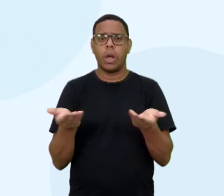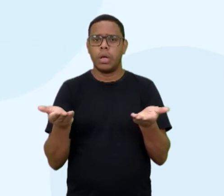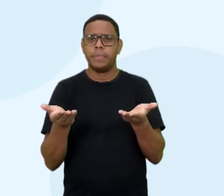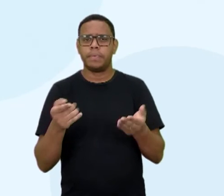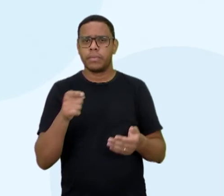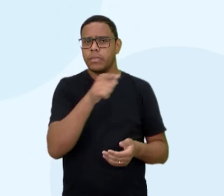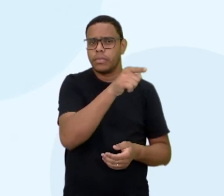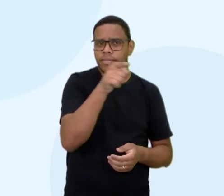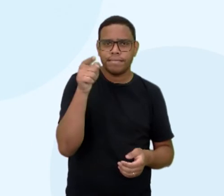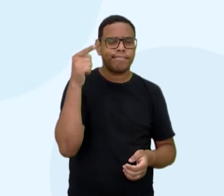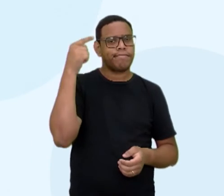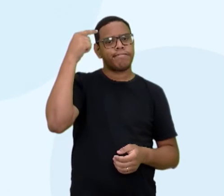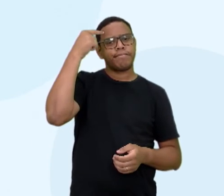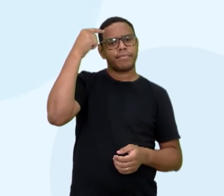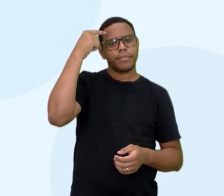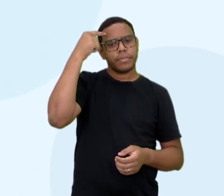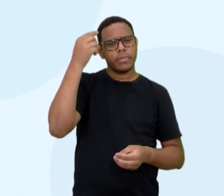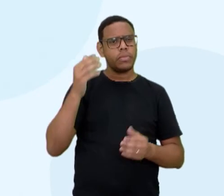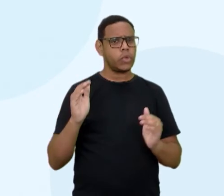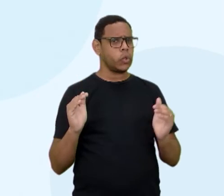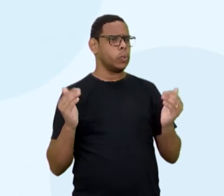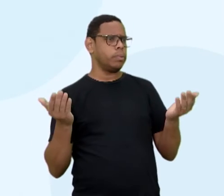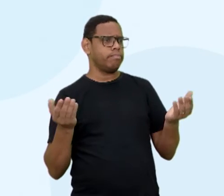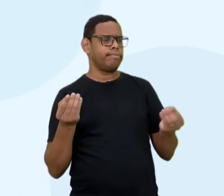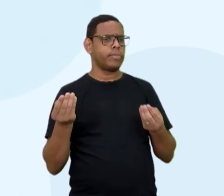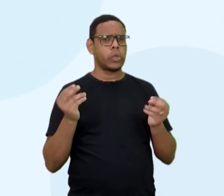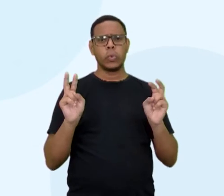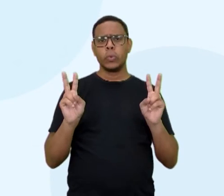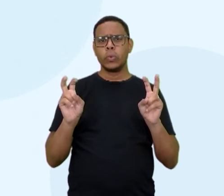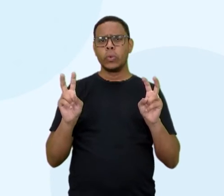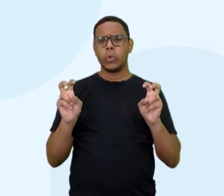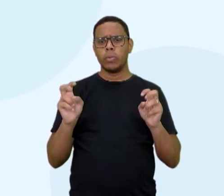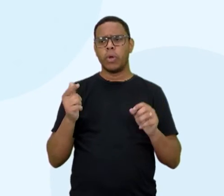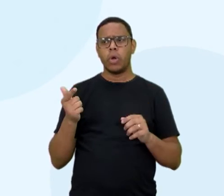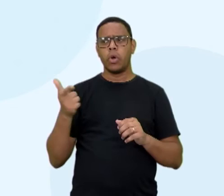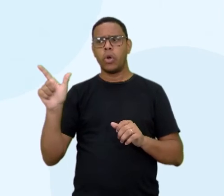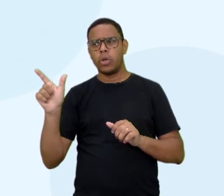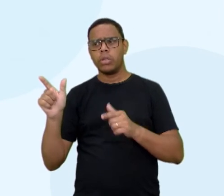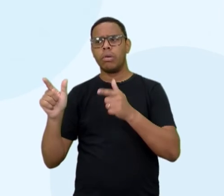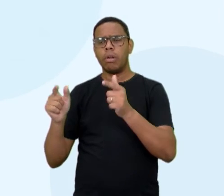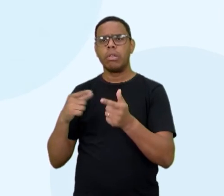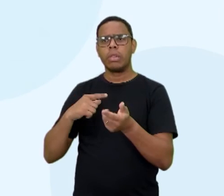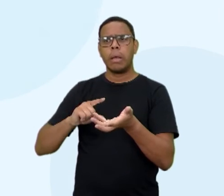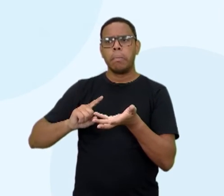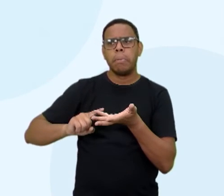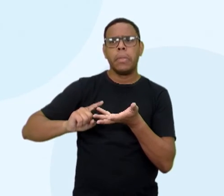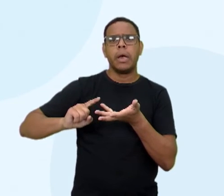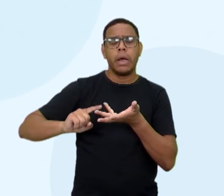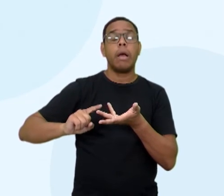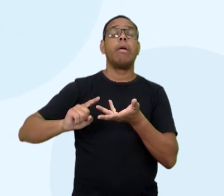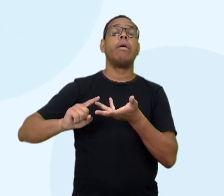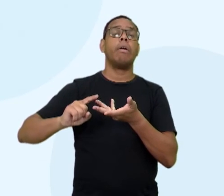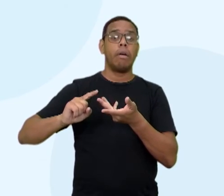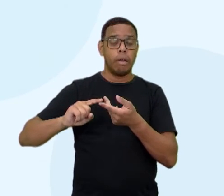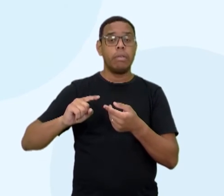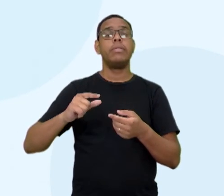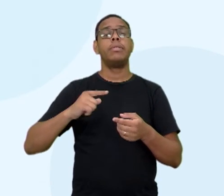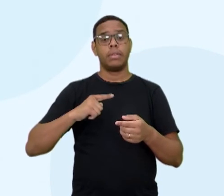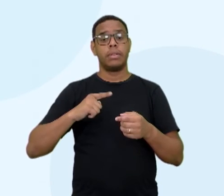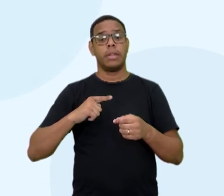vocês justamente para vocês pensarem, né, a respeito aí de outros fatores que poderiam